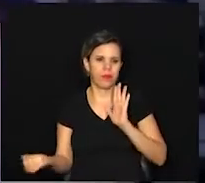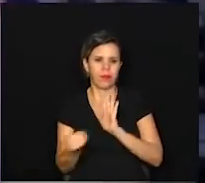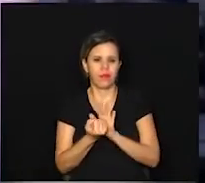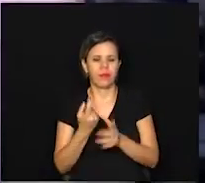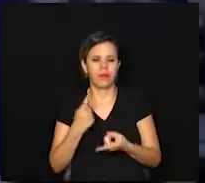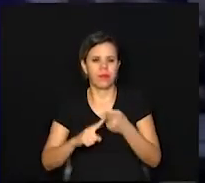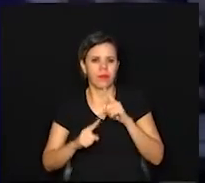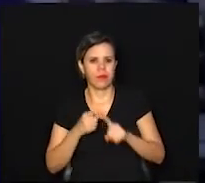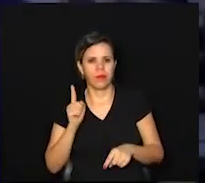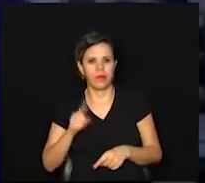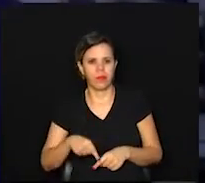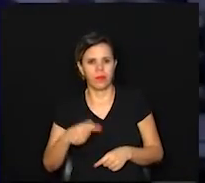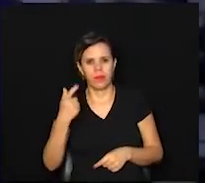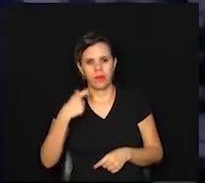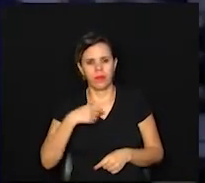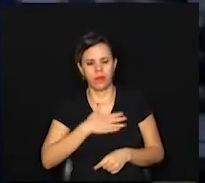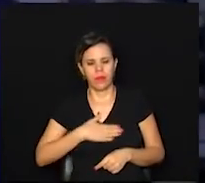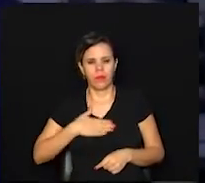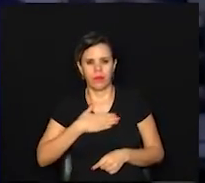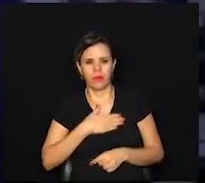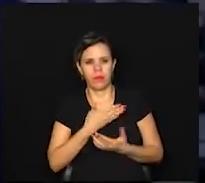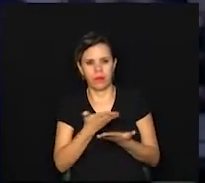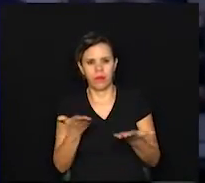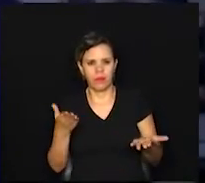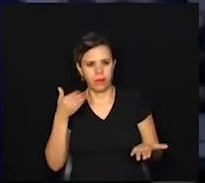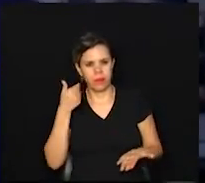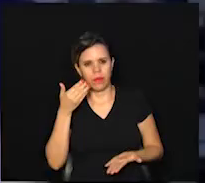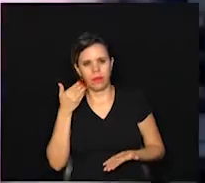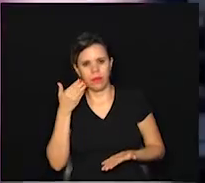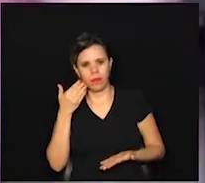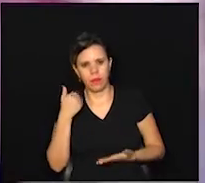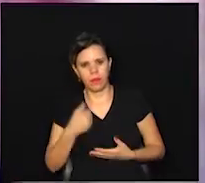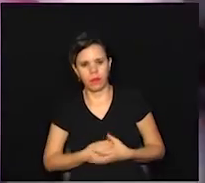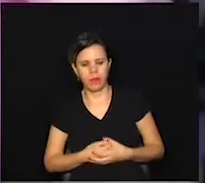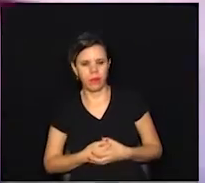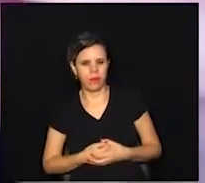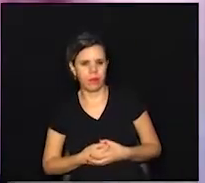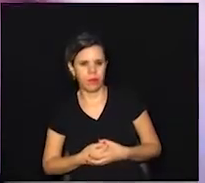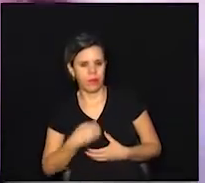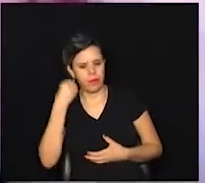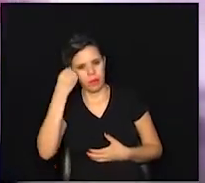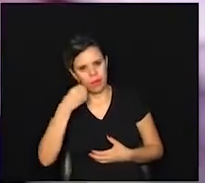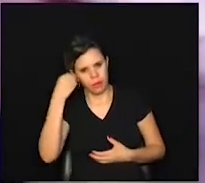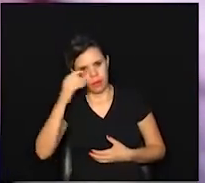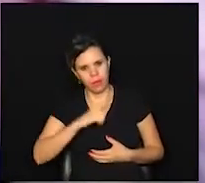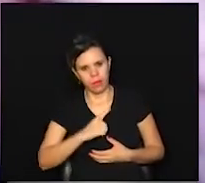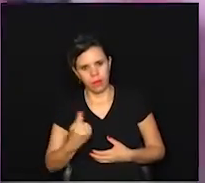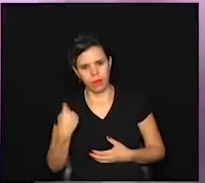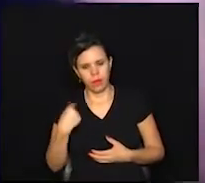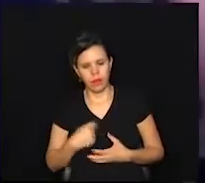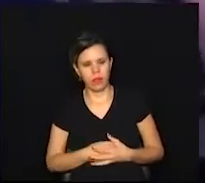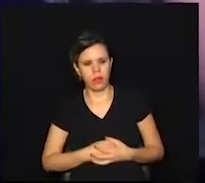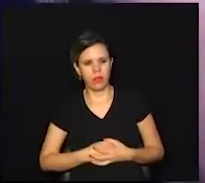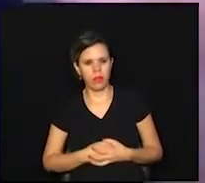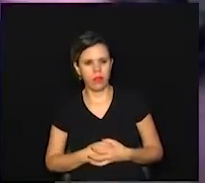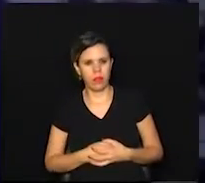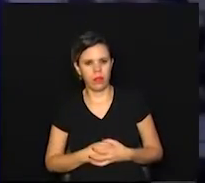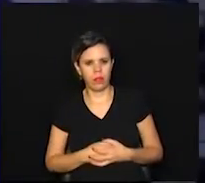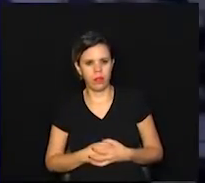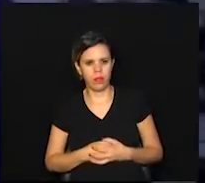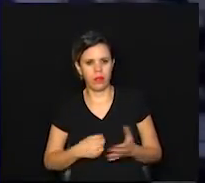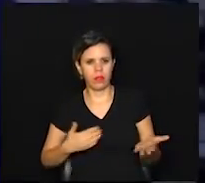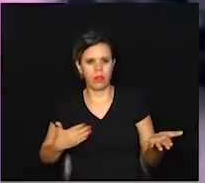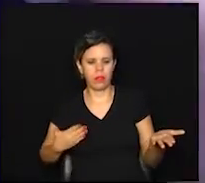isso. E eu também gostaria de que vocês aproveitassem, né, a experiência que nós tivemos de que, quando sair